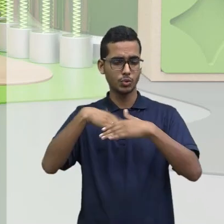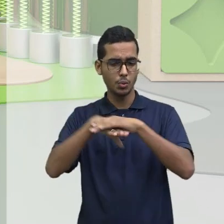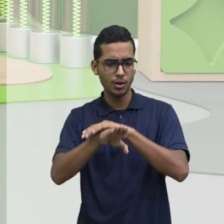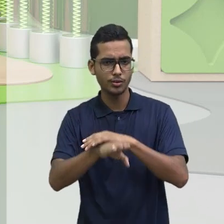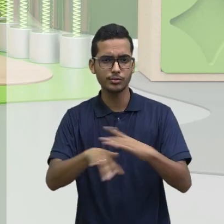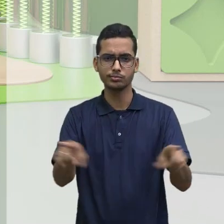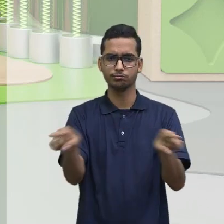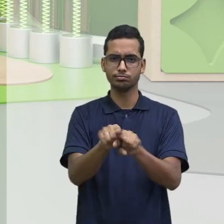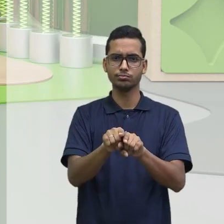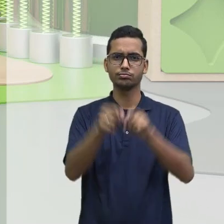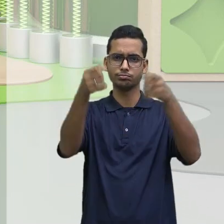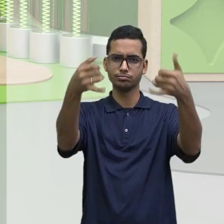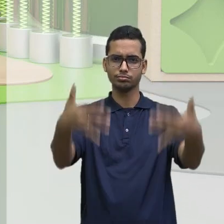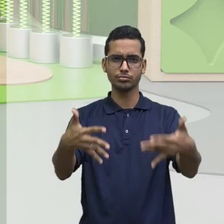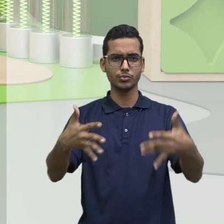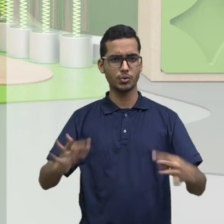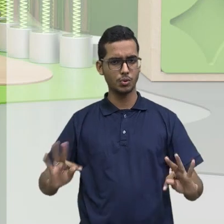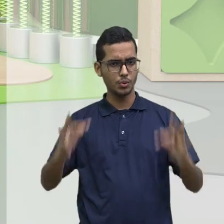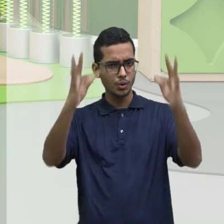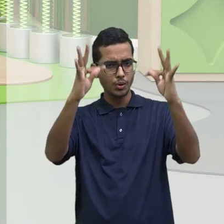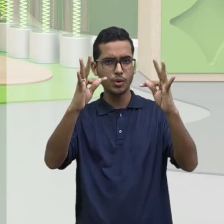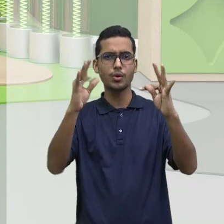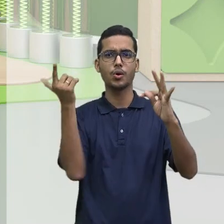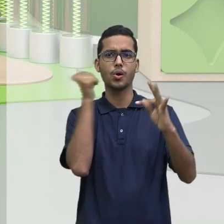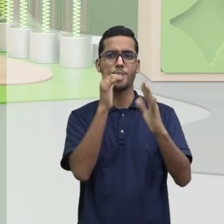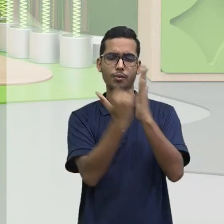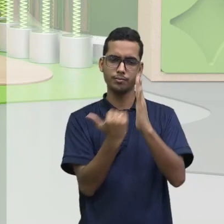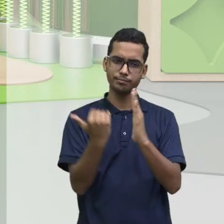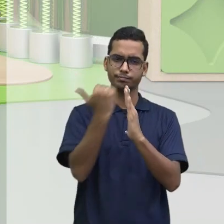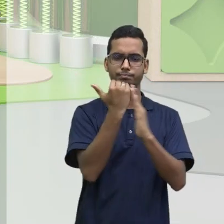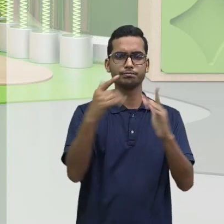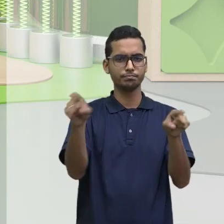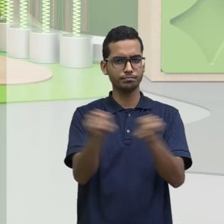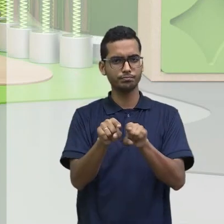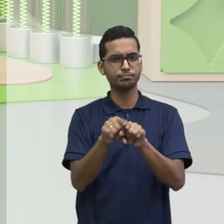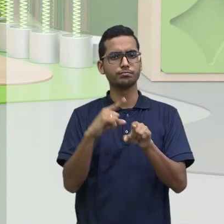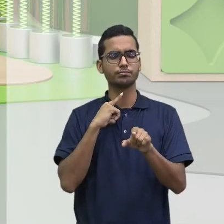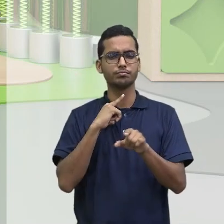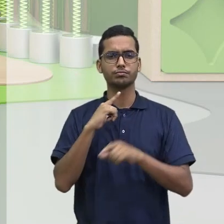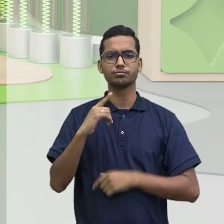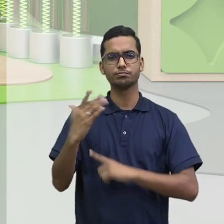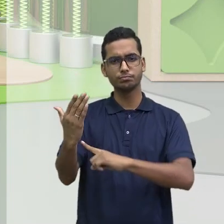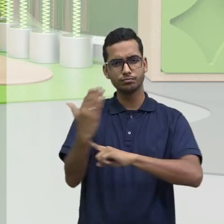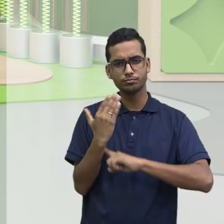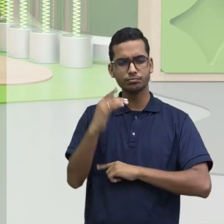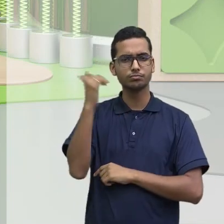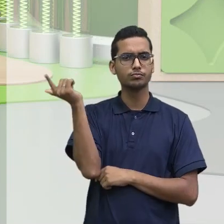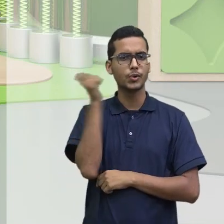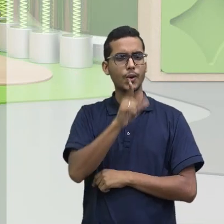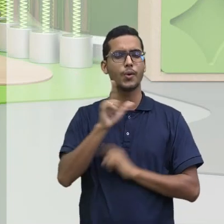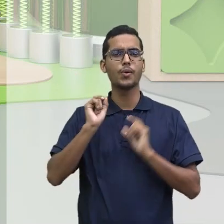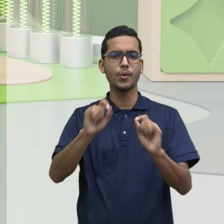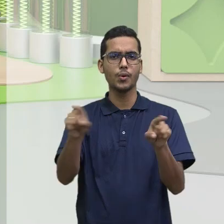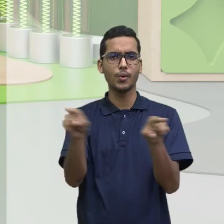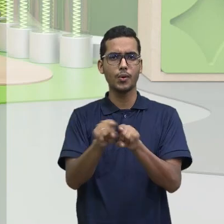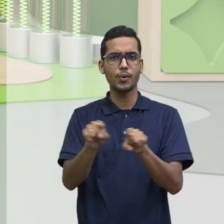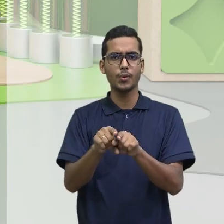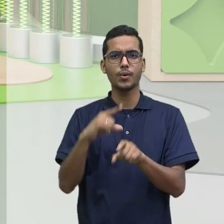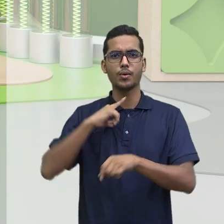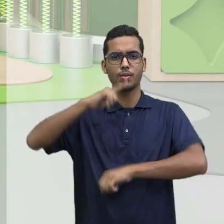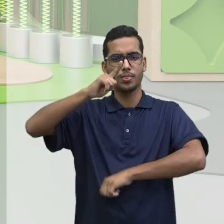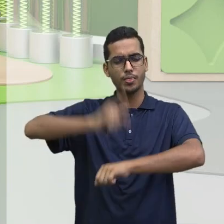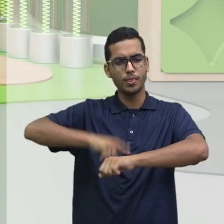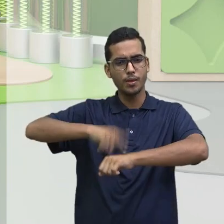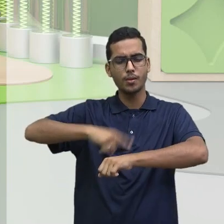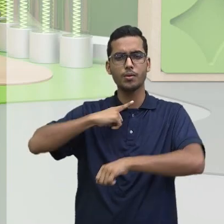da tecnologia que avançou bastante e tem nos ajudado aí a aumentar esse tempo, de uso, de